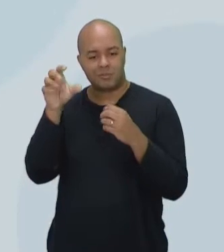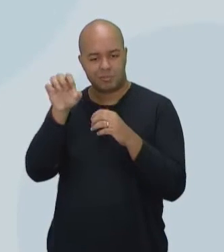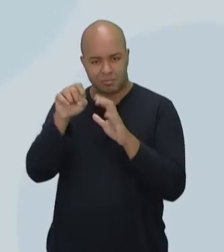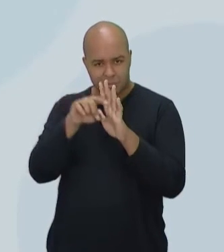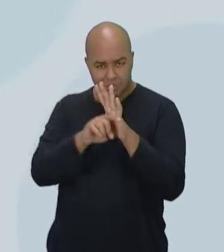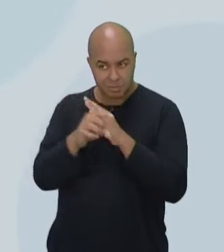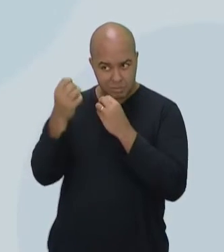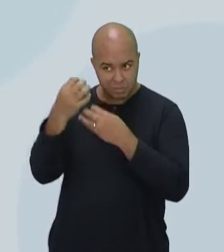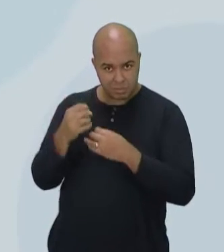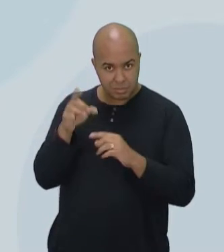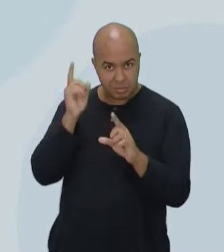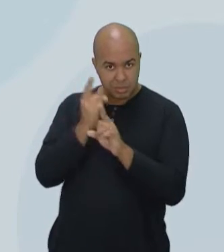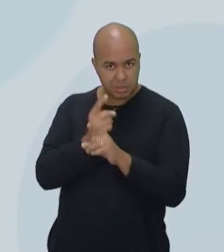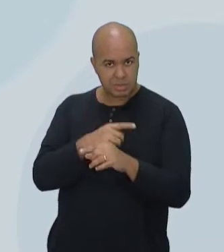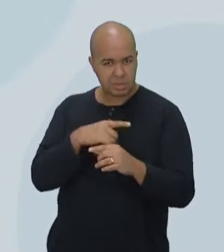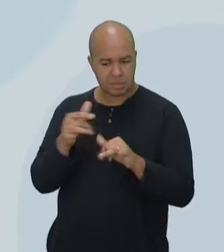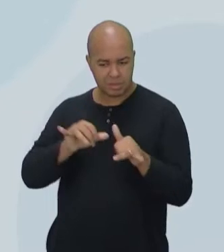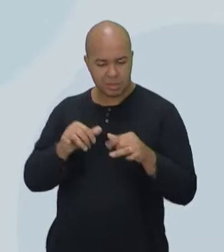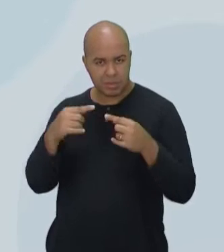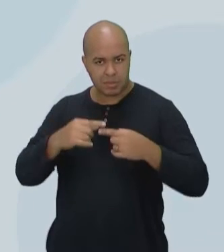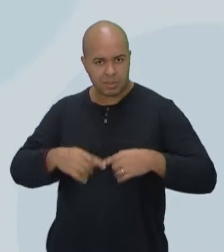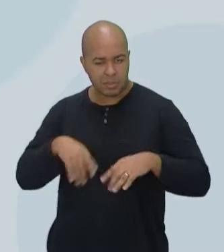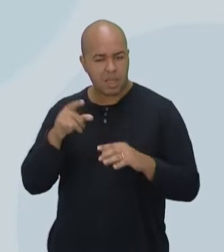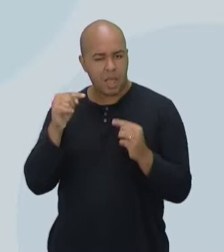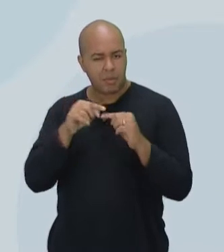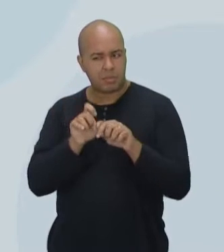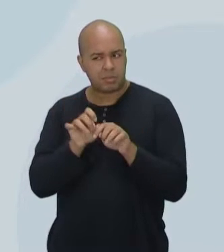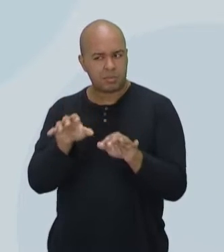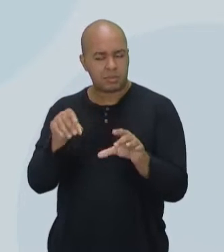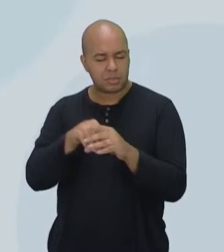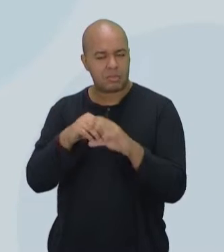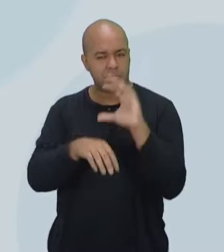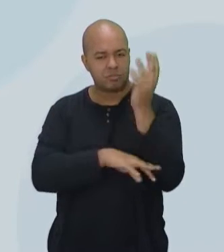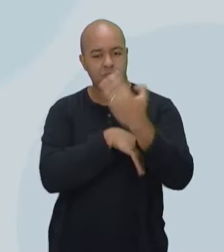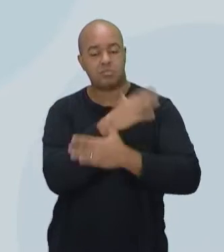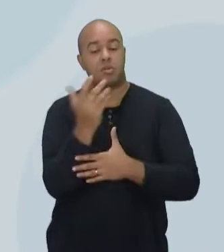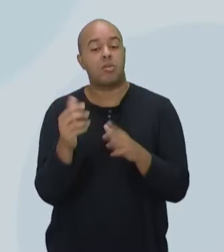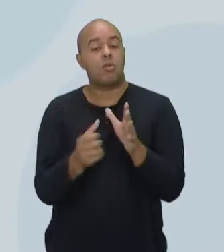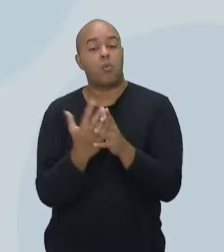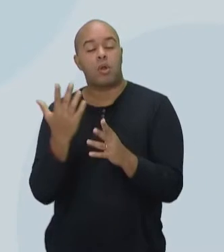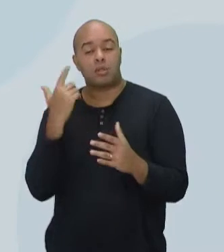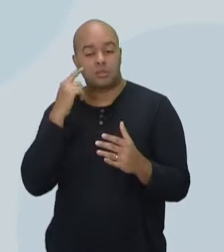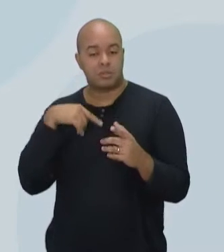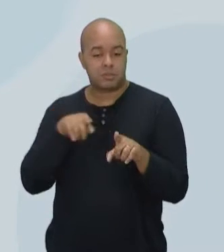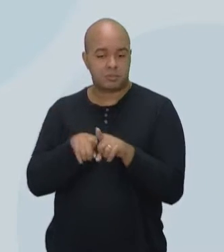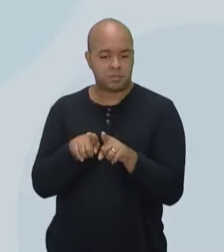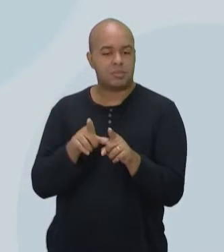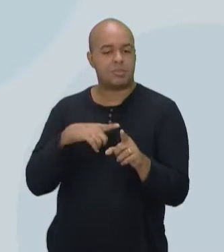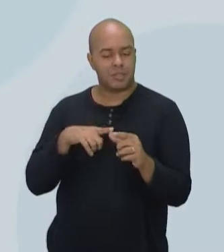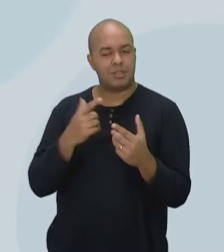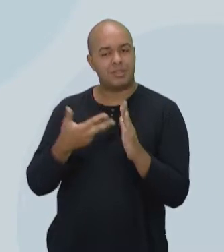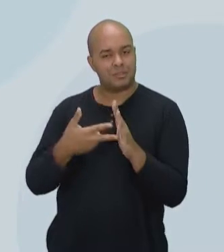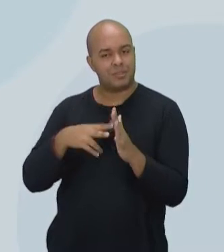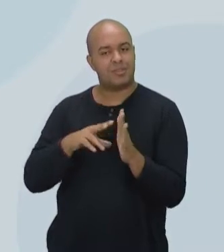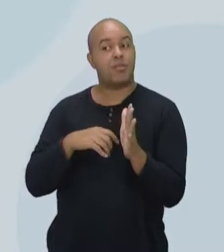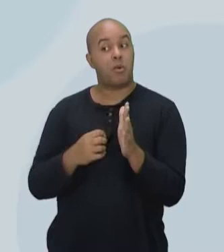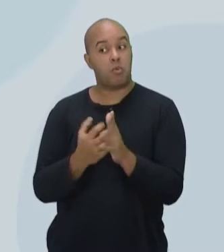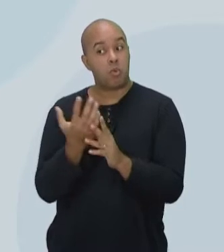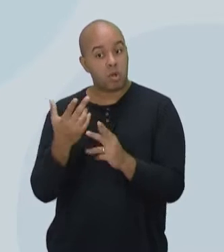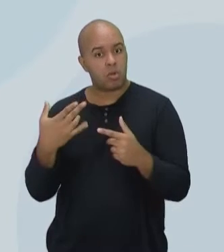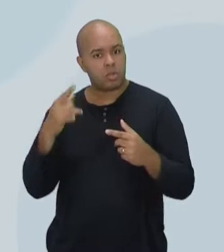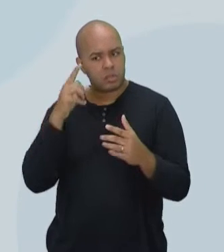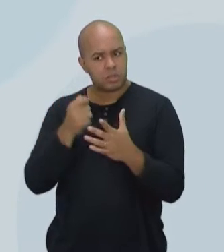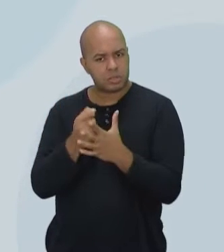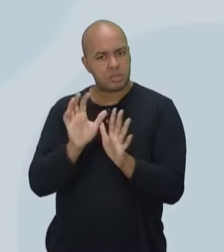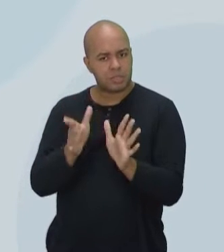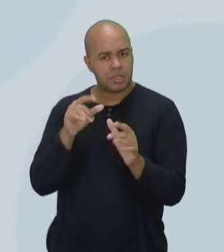de dados. Os elementos químicos estão distribuídos na natureza quantitativamente. Significa que existe uma quantidade determinada